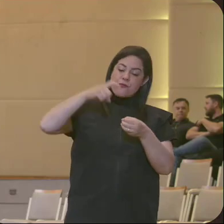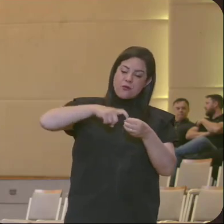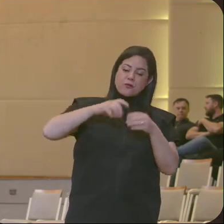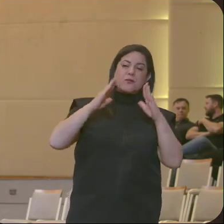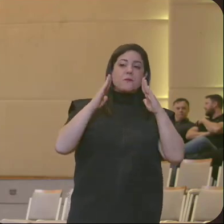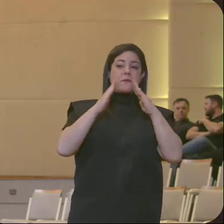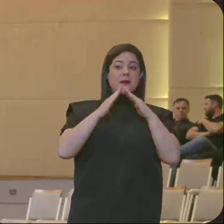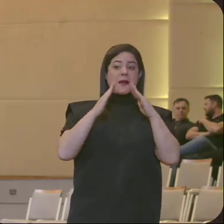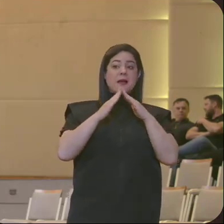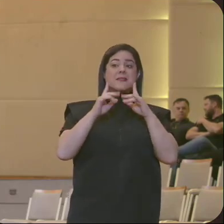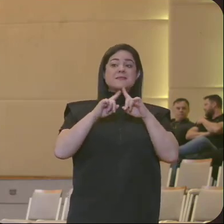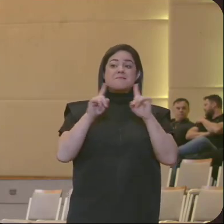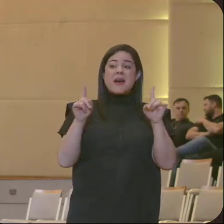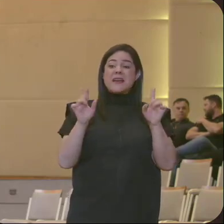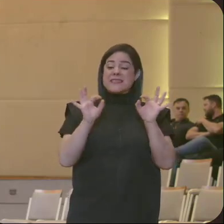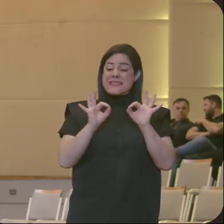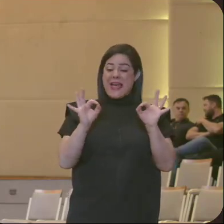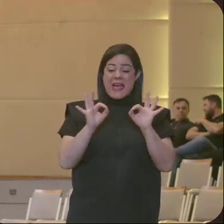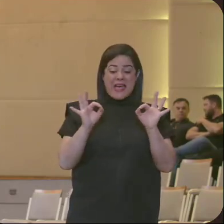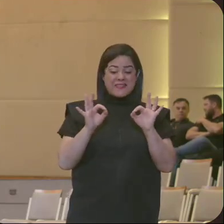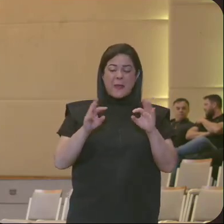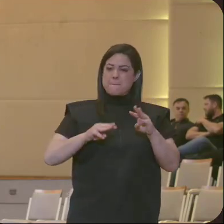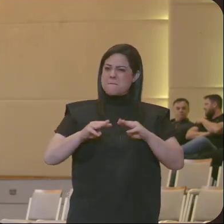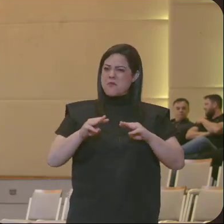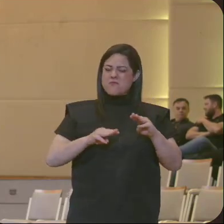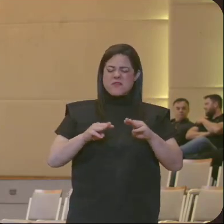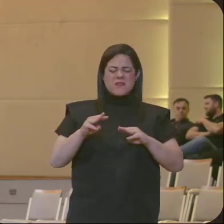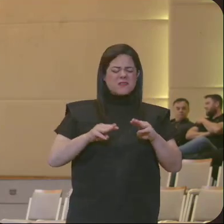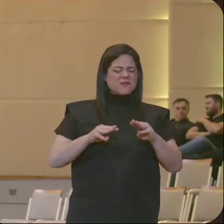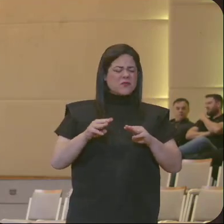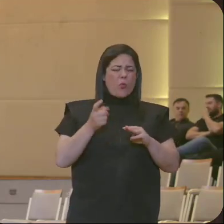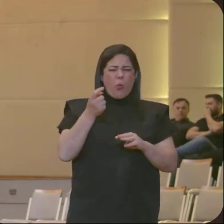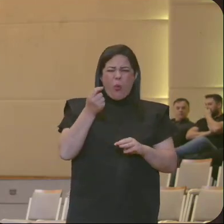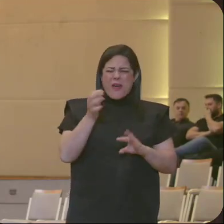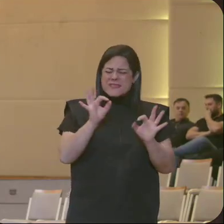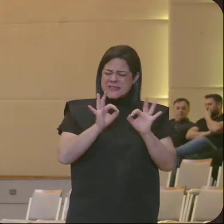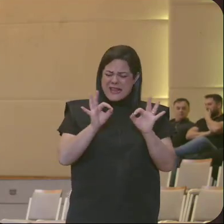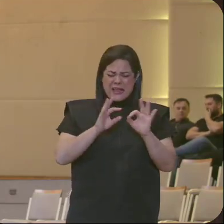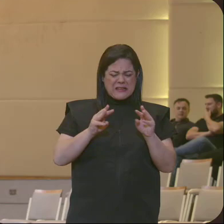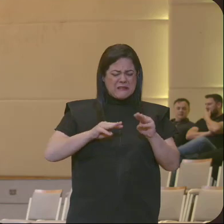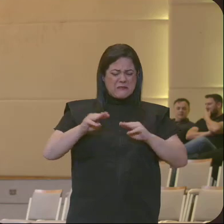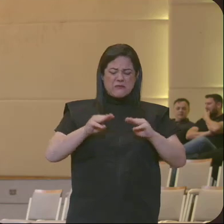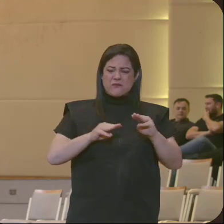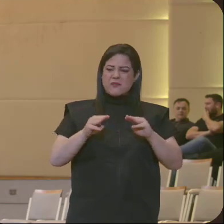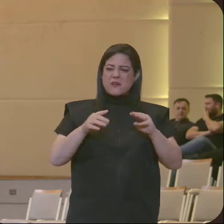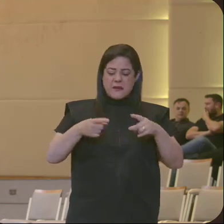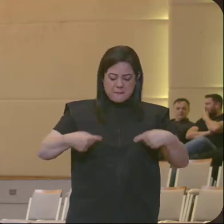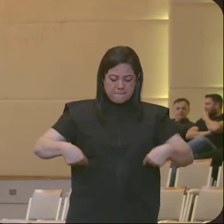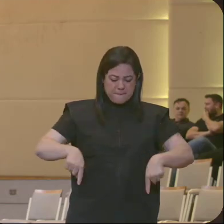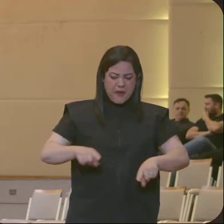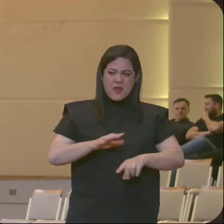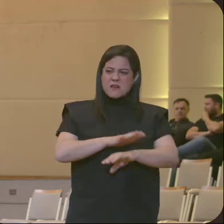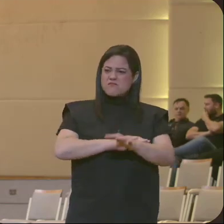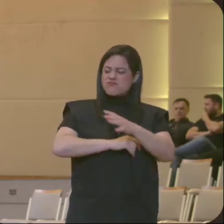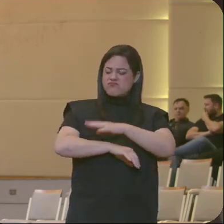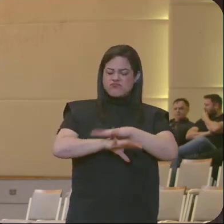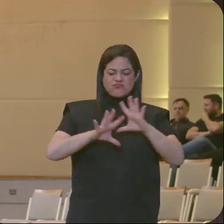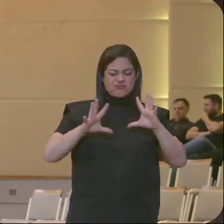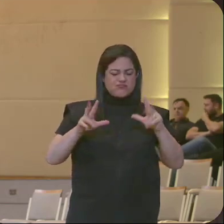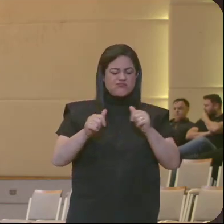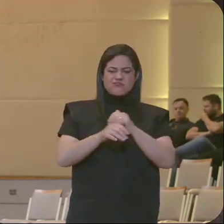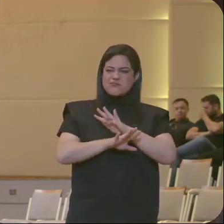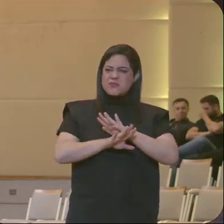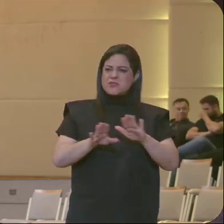volta sem poder se movimentar muito, quase imóvel, já sem o movimento do braço direito,